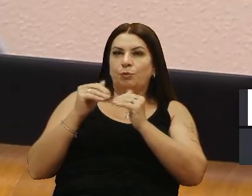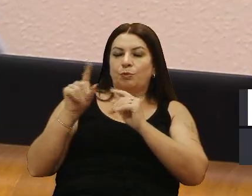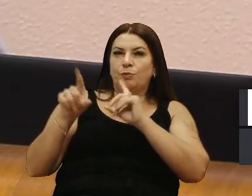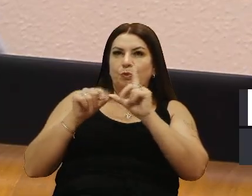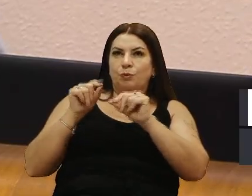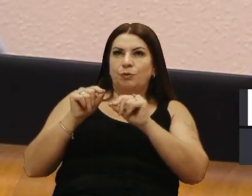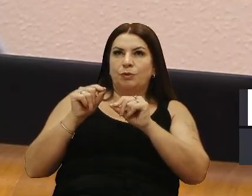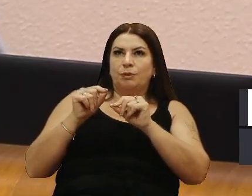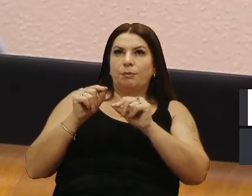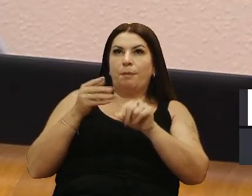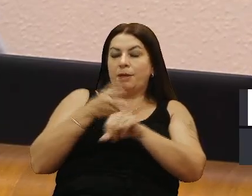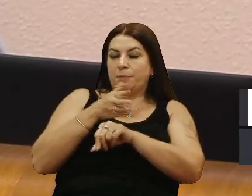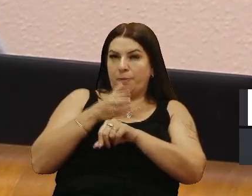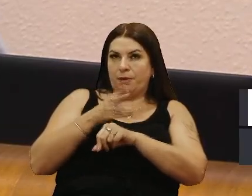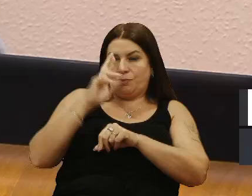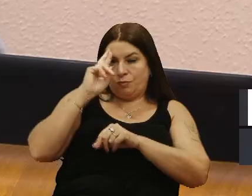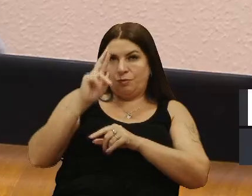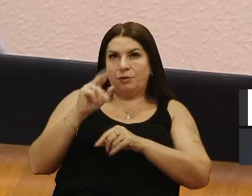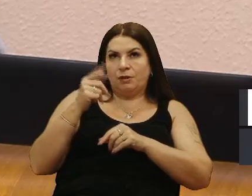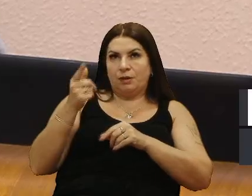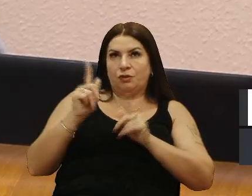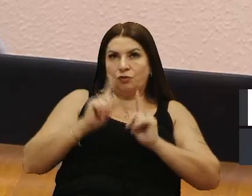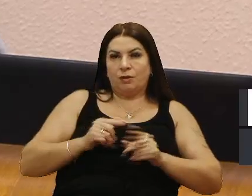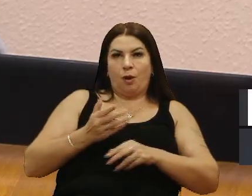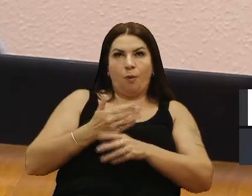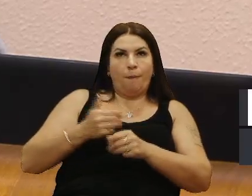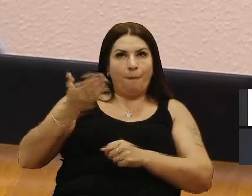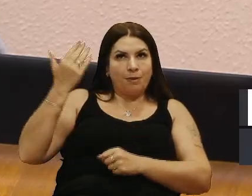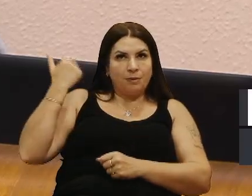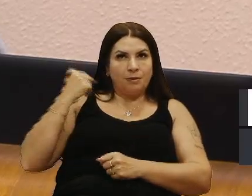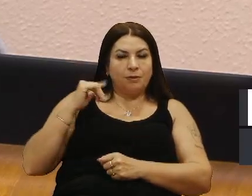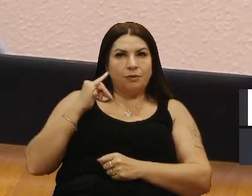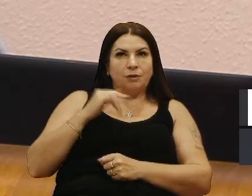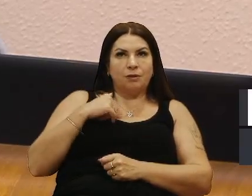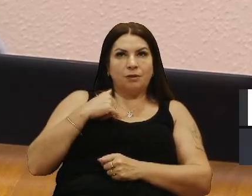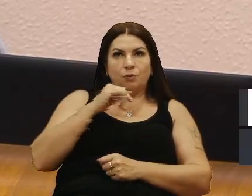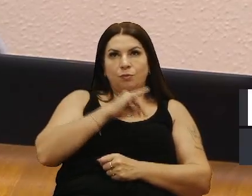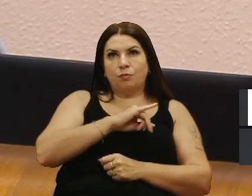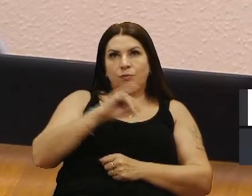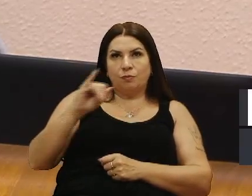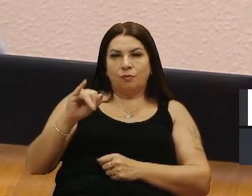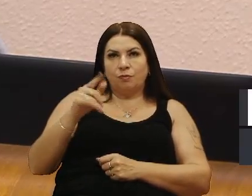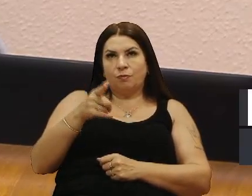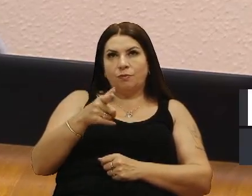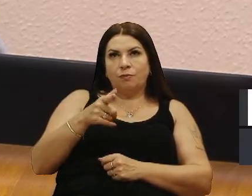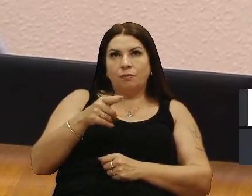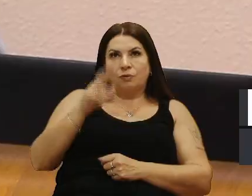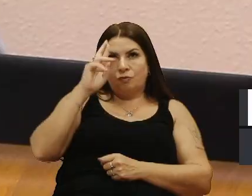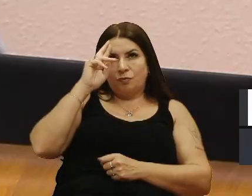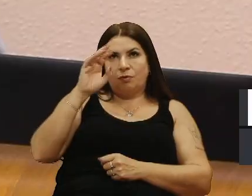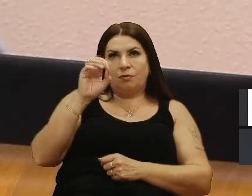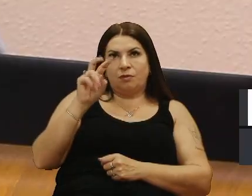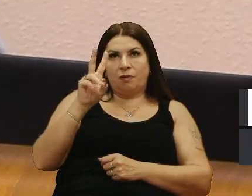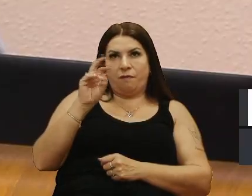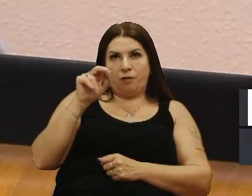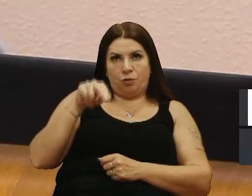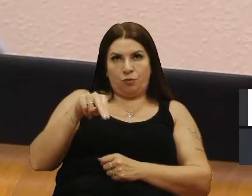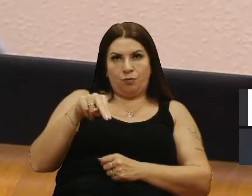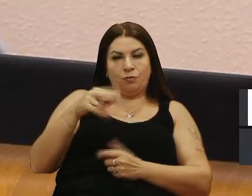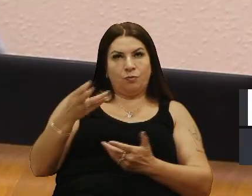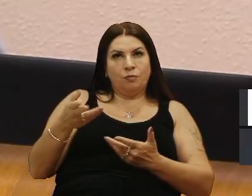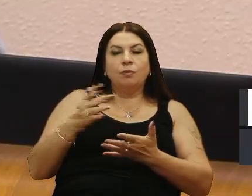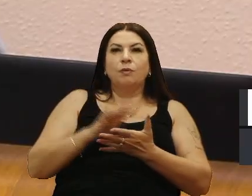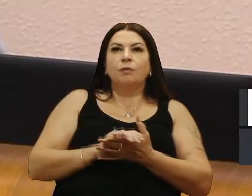critérios para concorrer. Portanto, na gestão passada, eu indiquei o diretor Everton